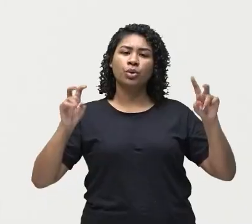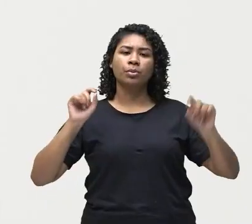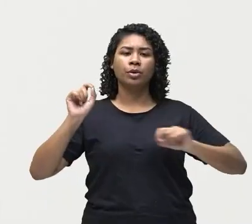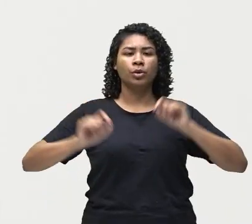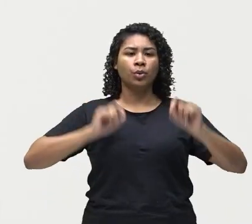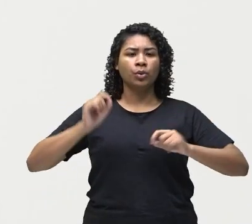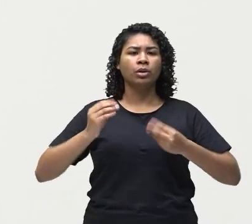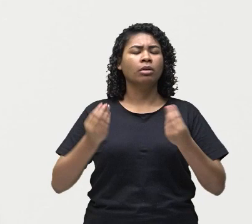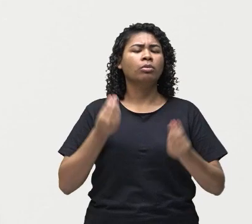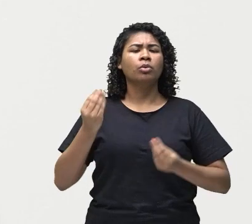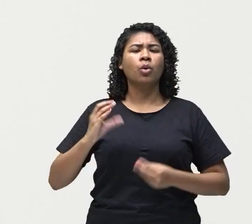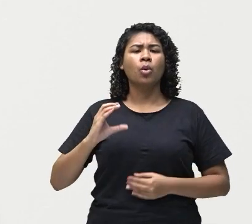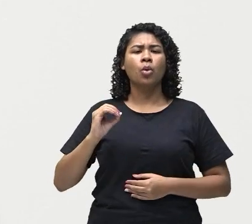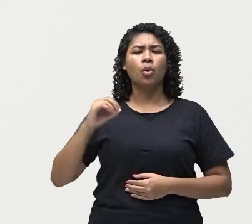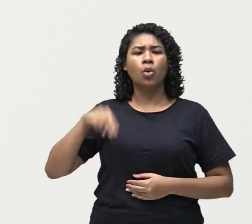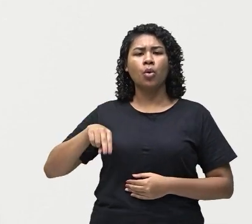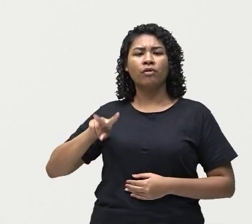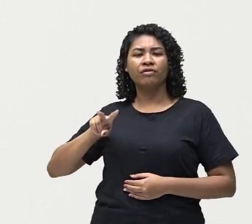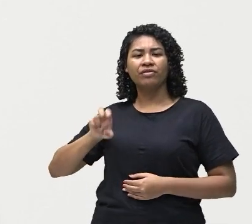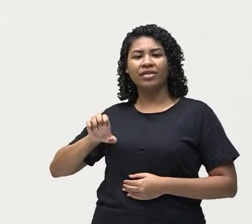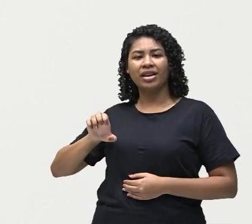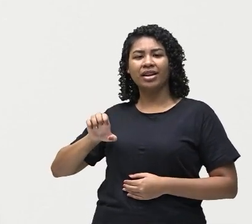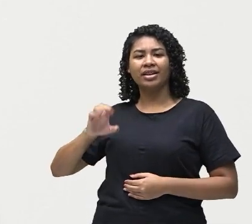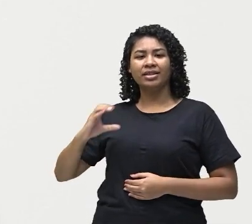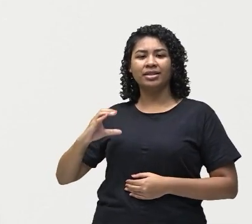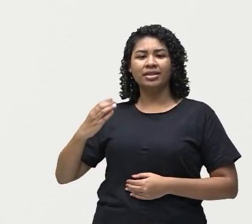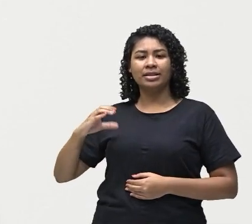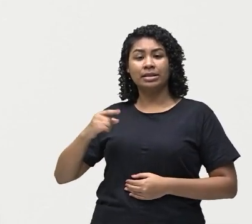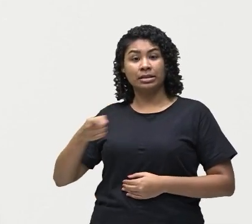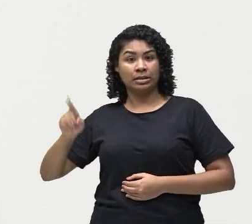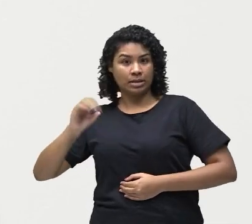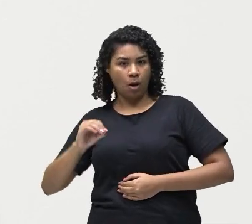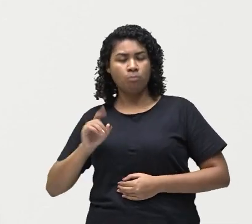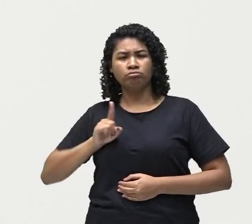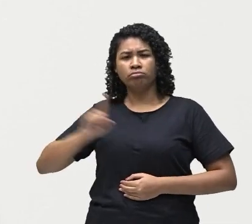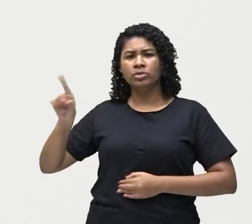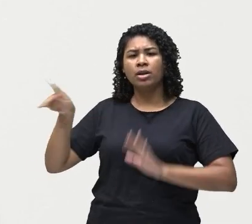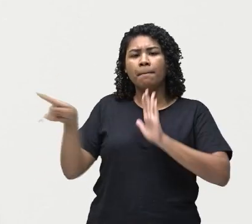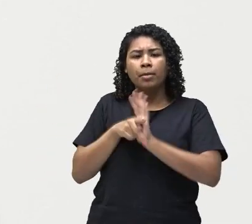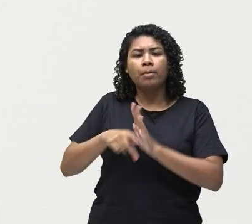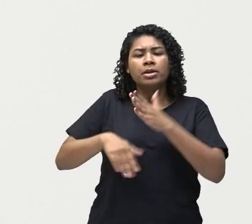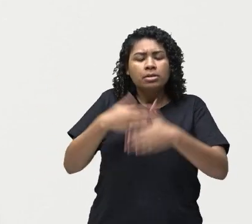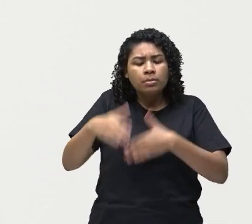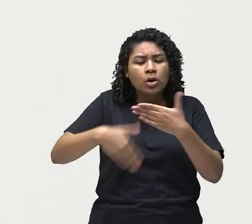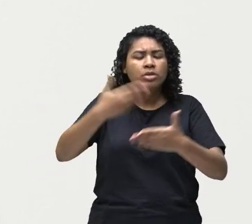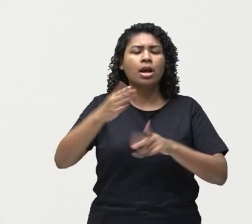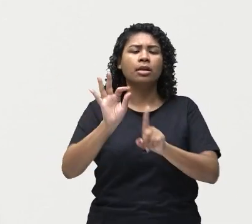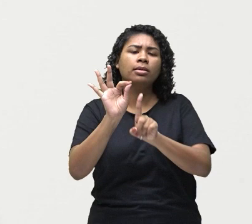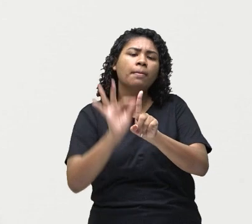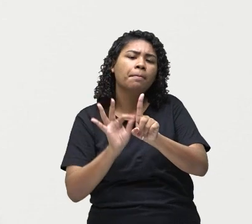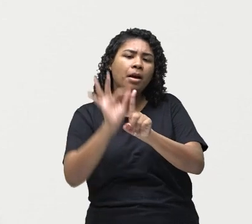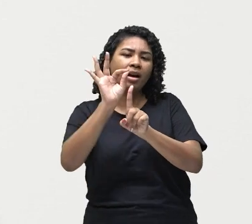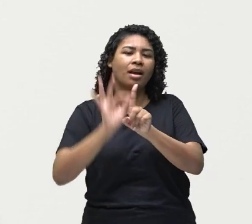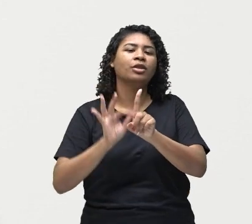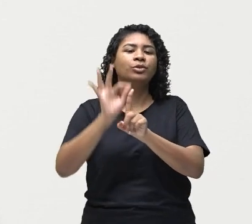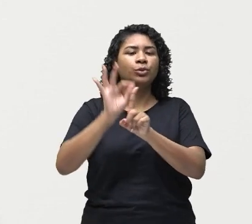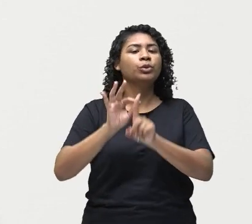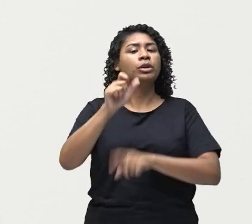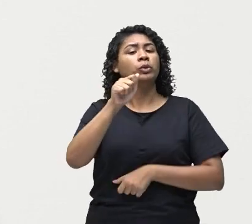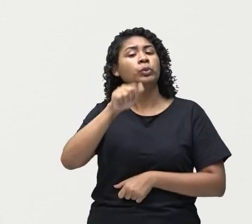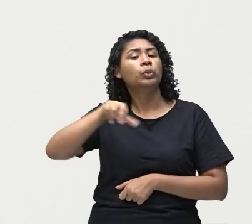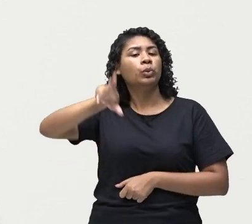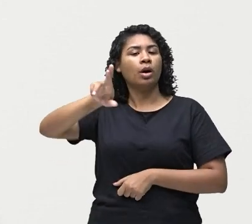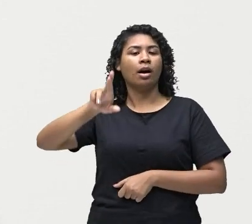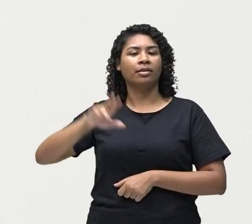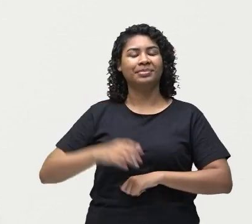de convecção que está relacionado ali nesse processo de temperatura do ar né dessas